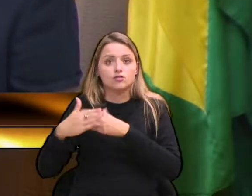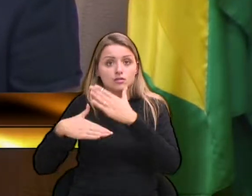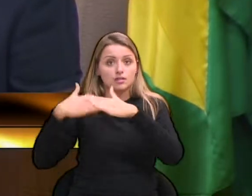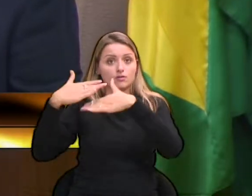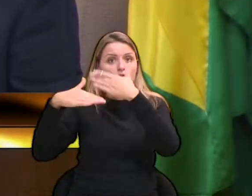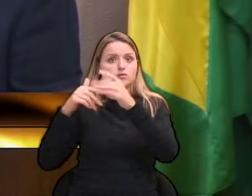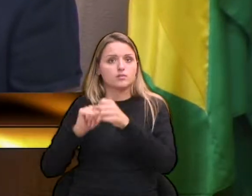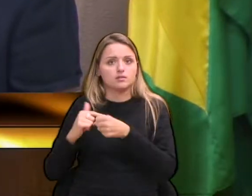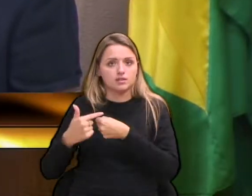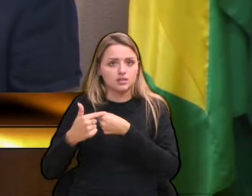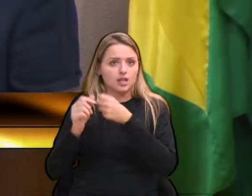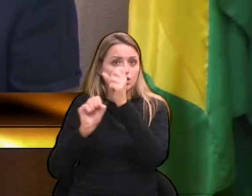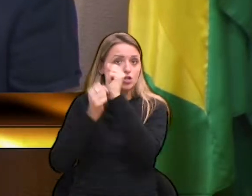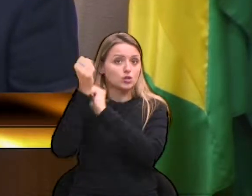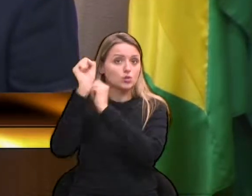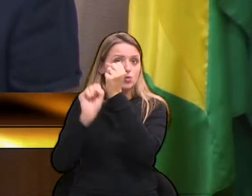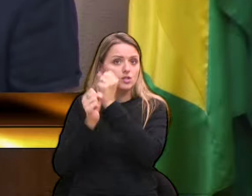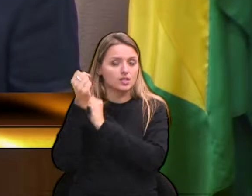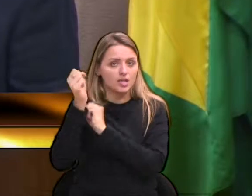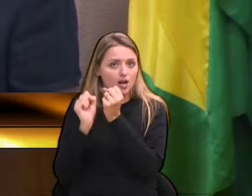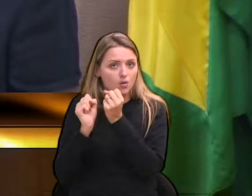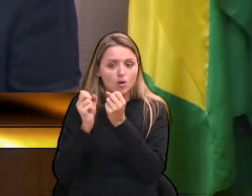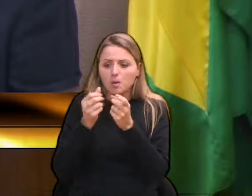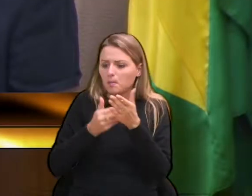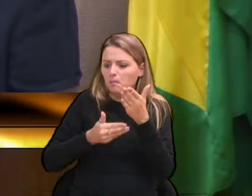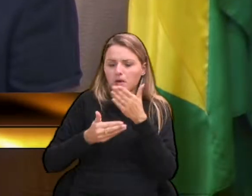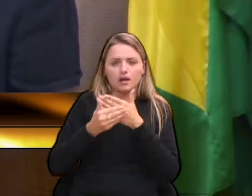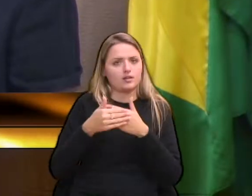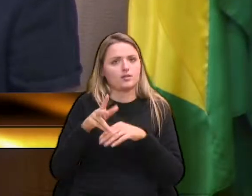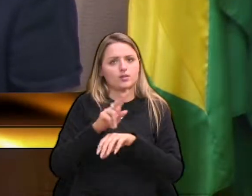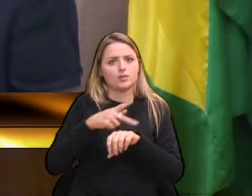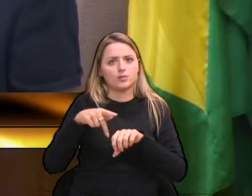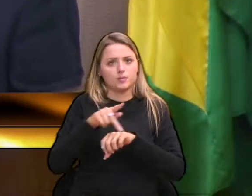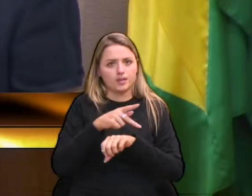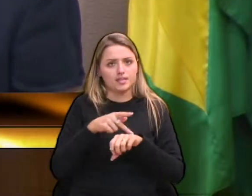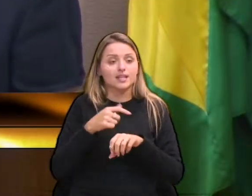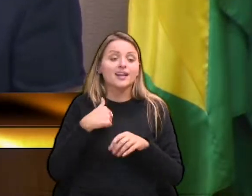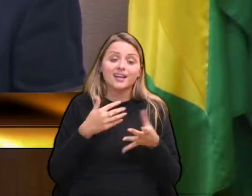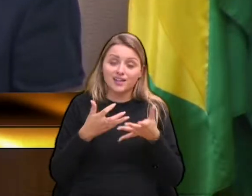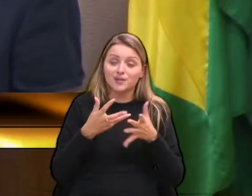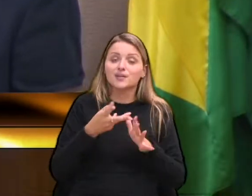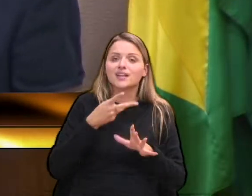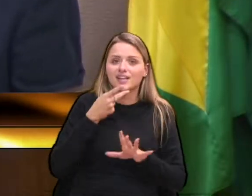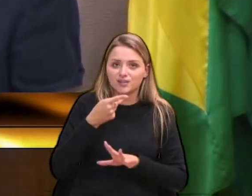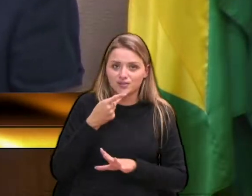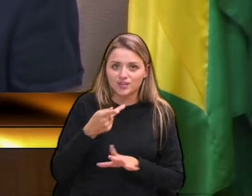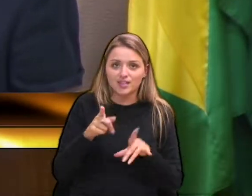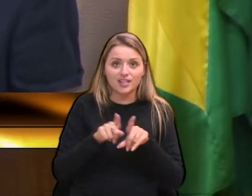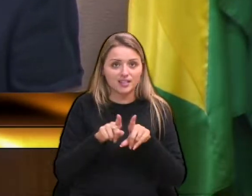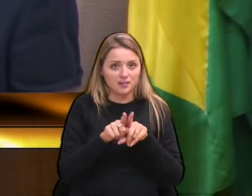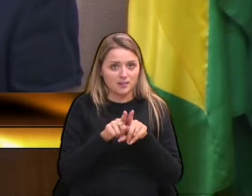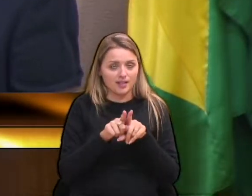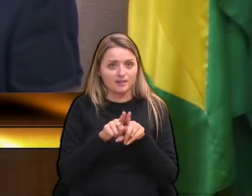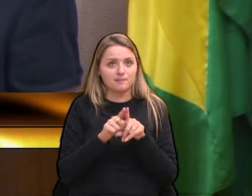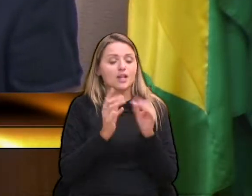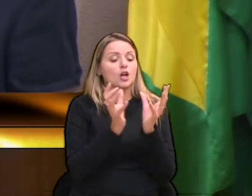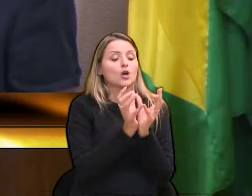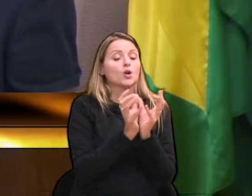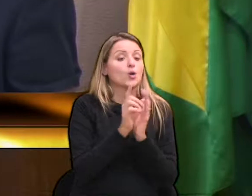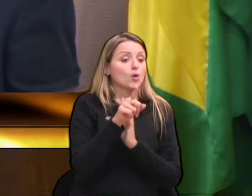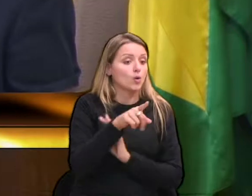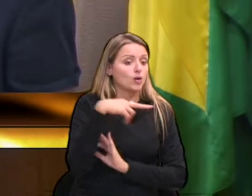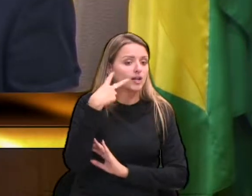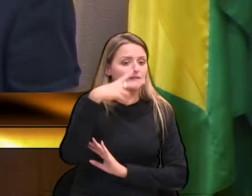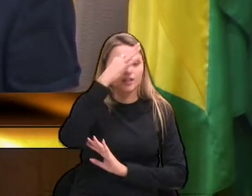comercial, industrial e social para todo o Brasil. Quero mencionar aqui colega vereador Gustavo